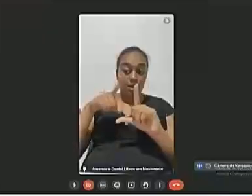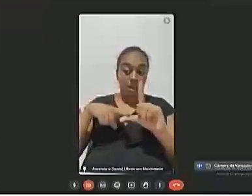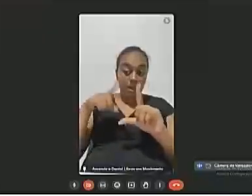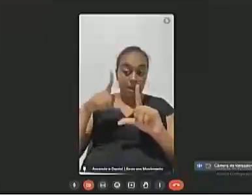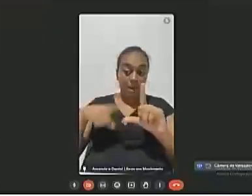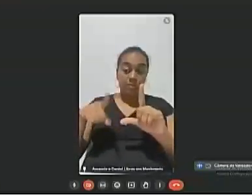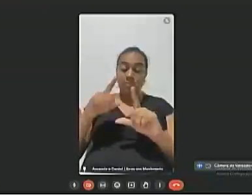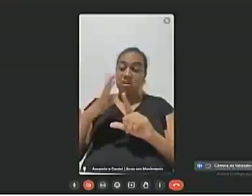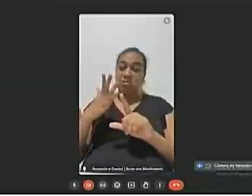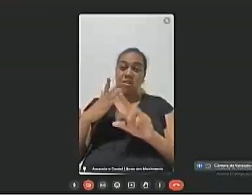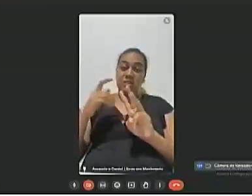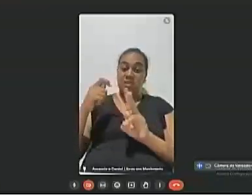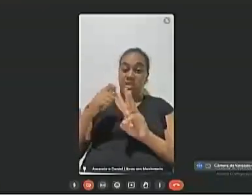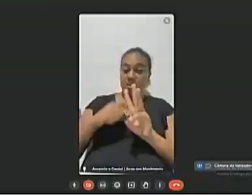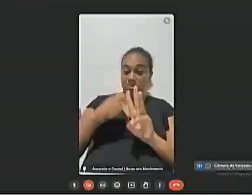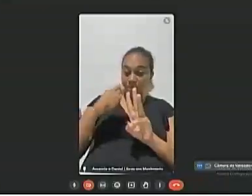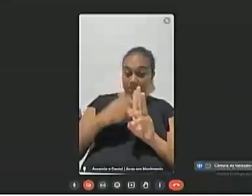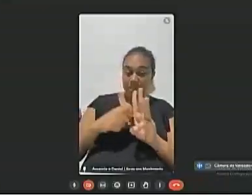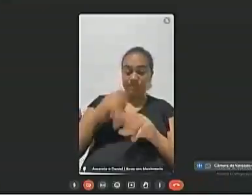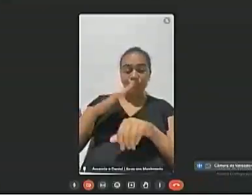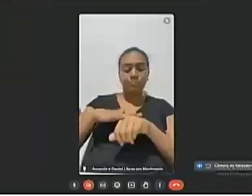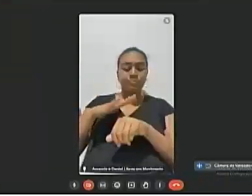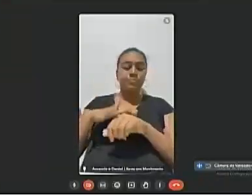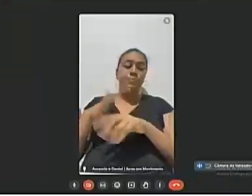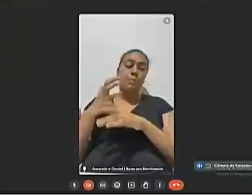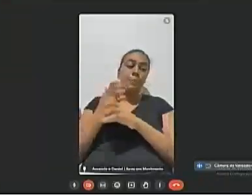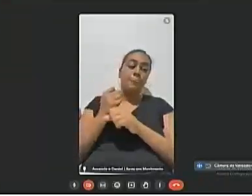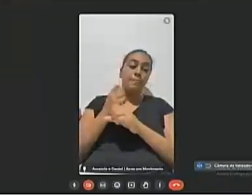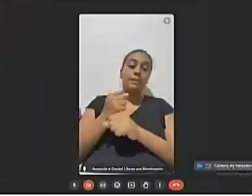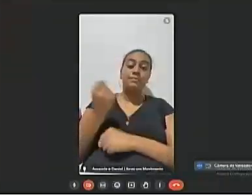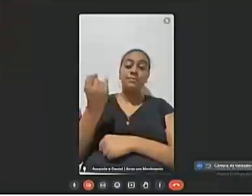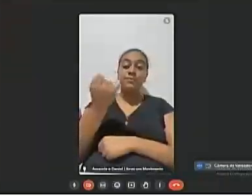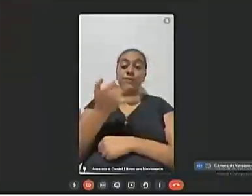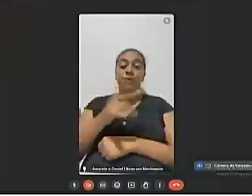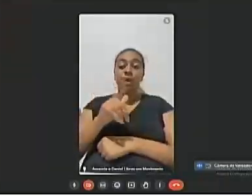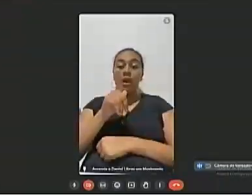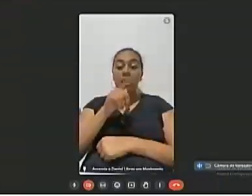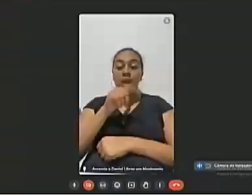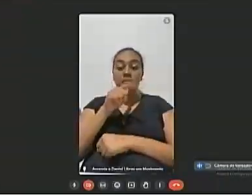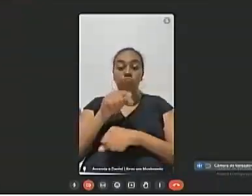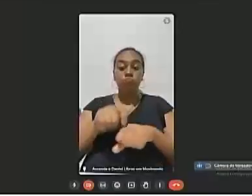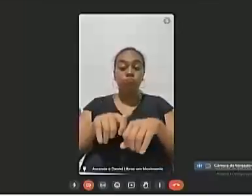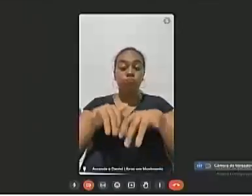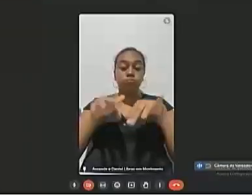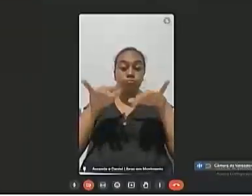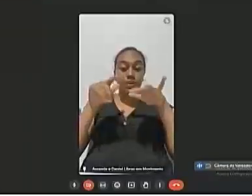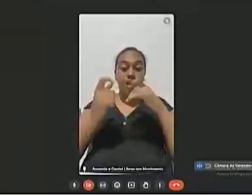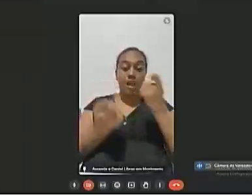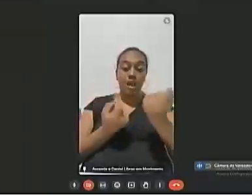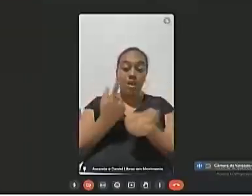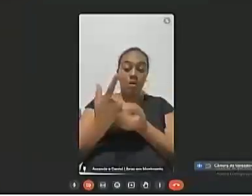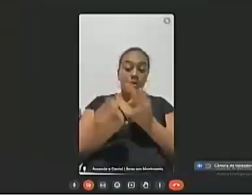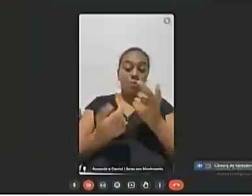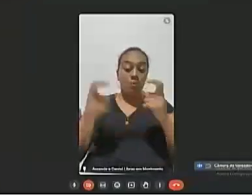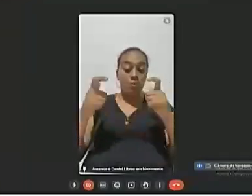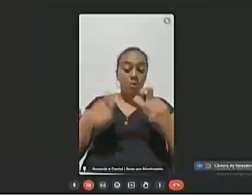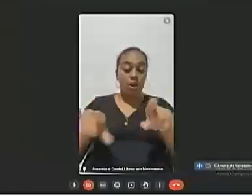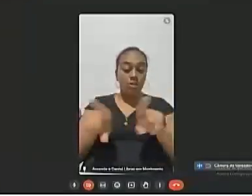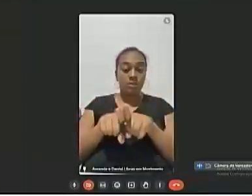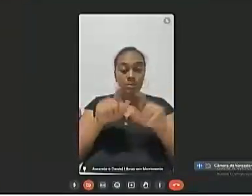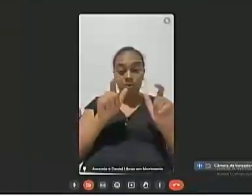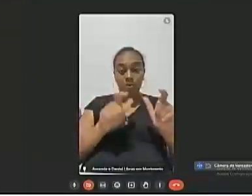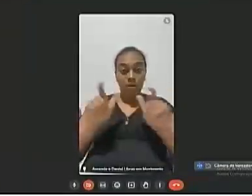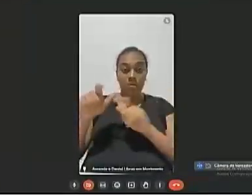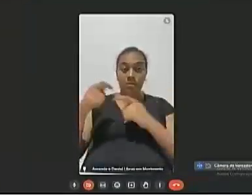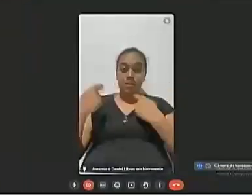3 meses, e fizemos uma conta de quanto de volume de água essa barragem, em algum lugar aqui para cima dos municípios, teria